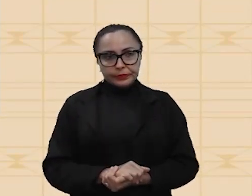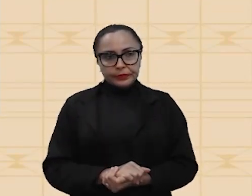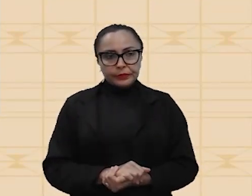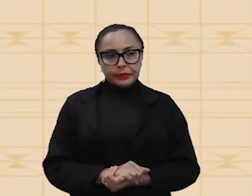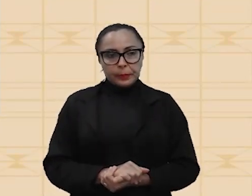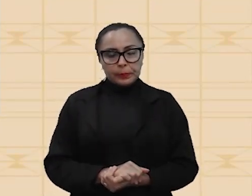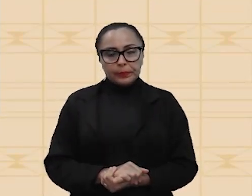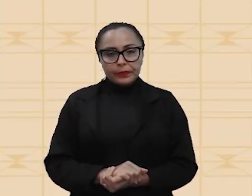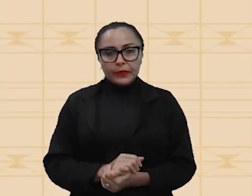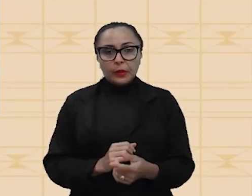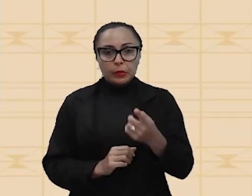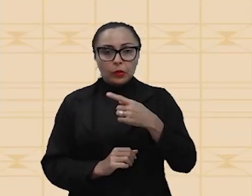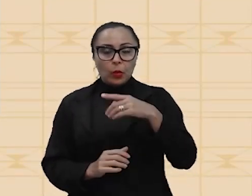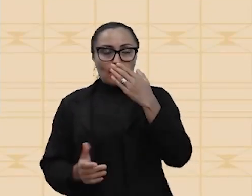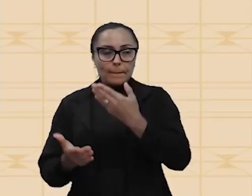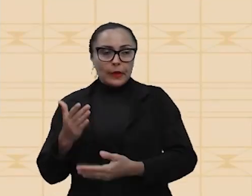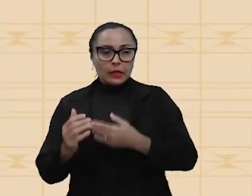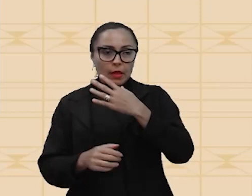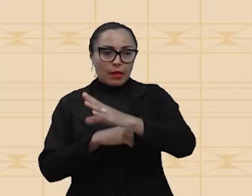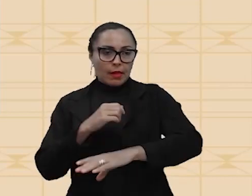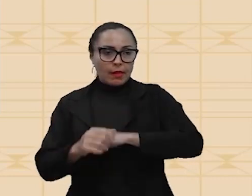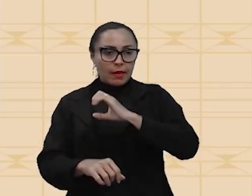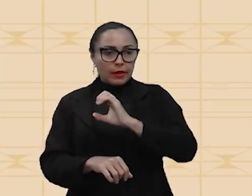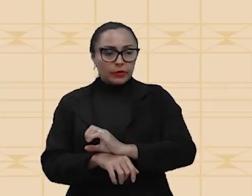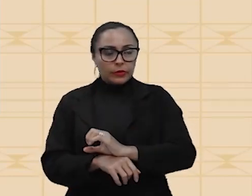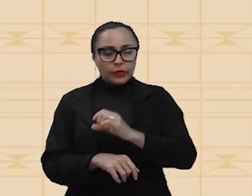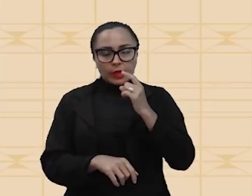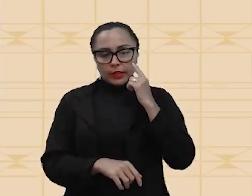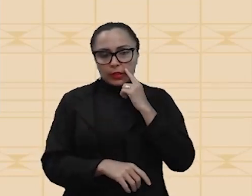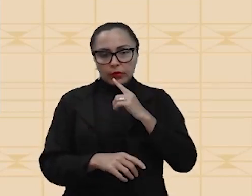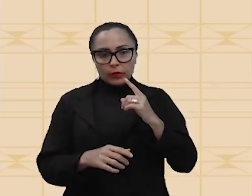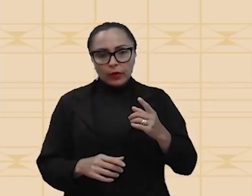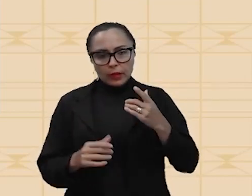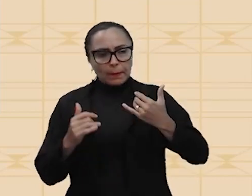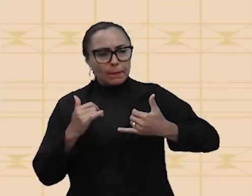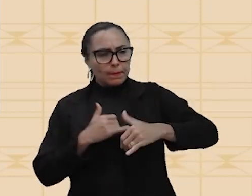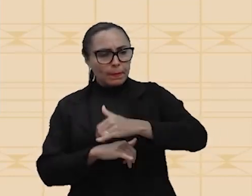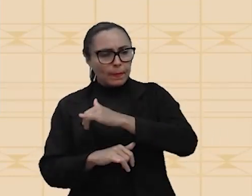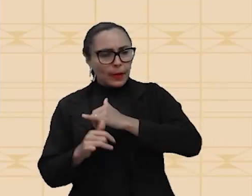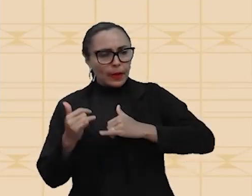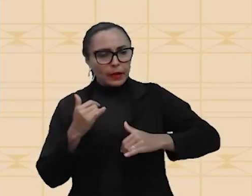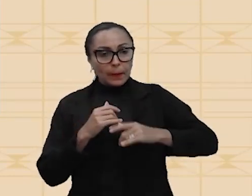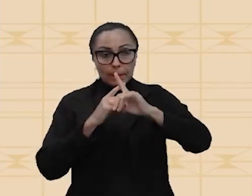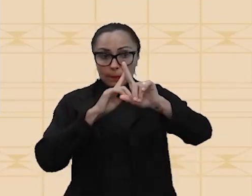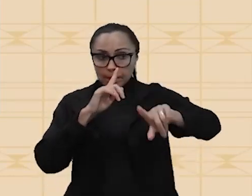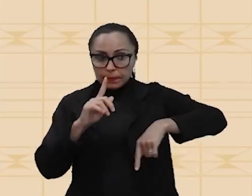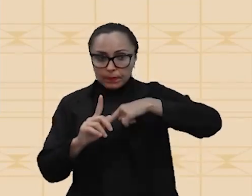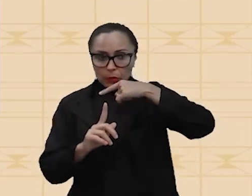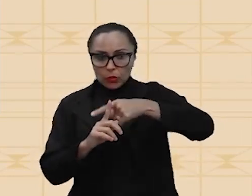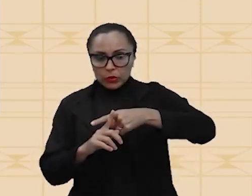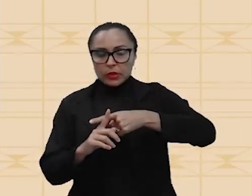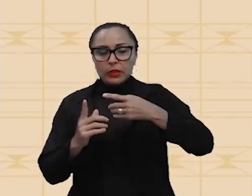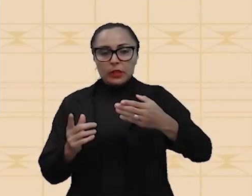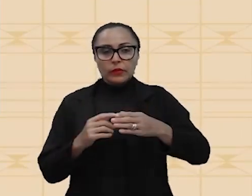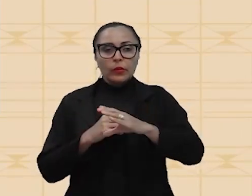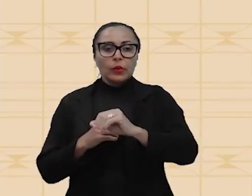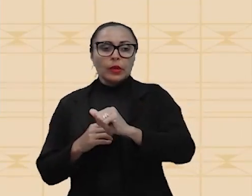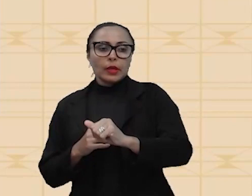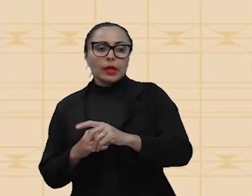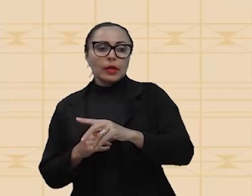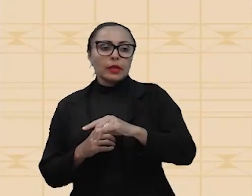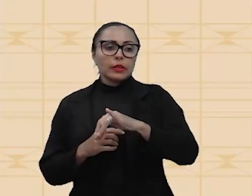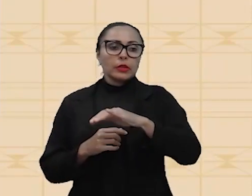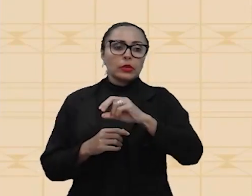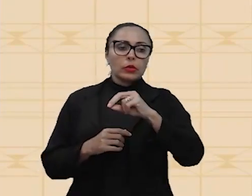perder elétrons, ele vai ter um excesso de carga positiva. Então, ele vai ser um íon cátion. Aquele que ganhou, agora